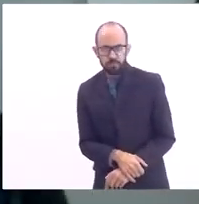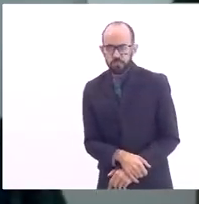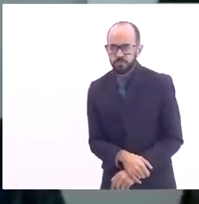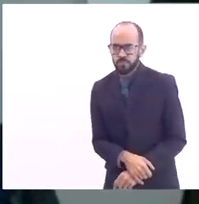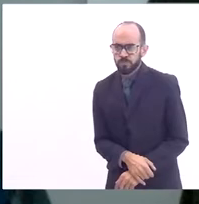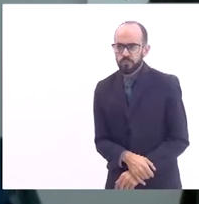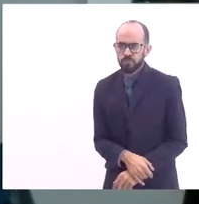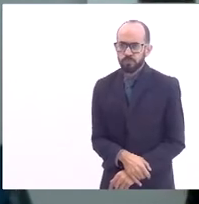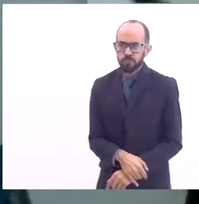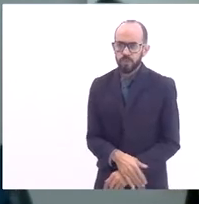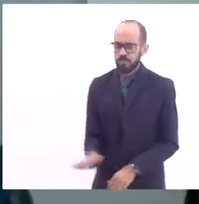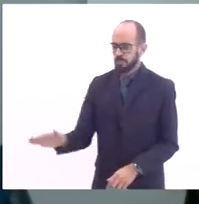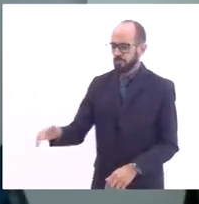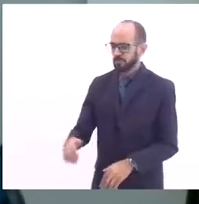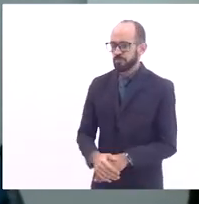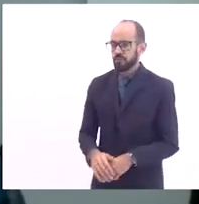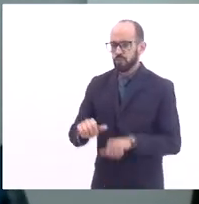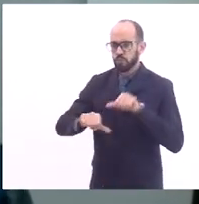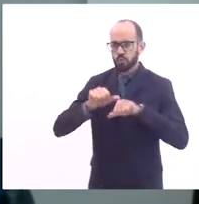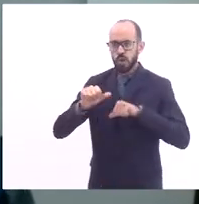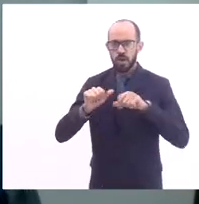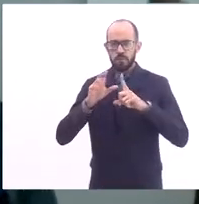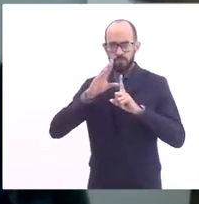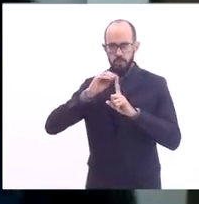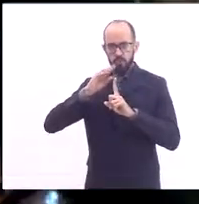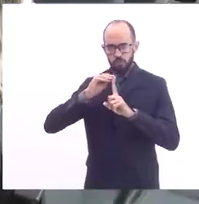Alô? Alô?